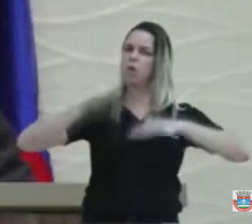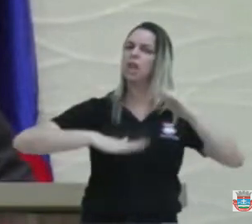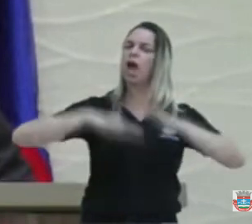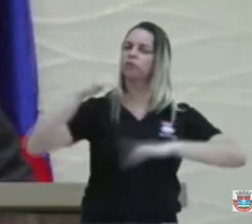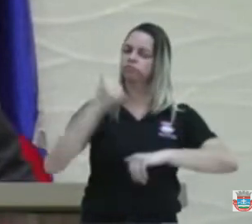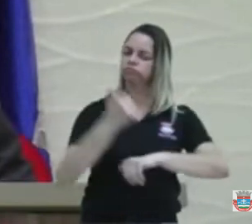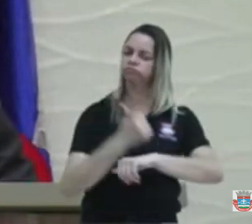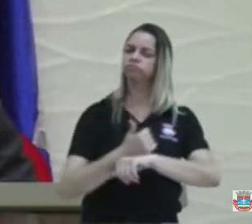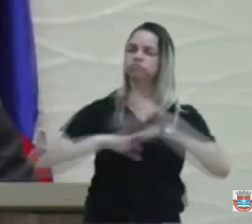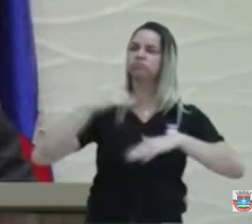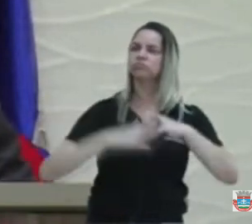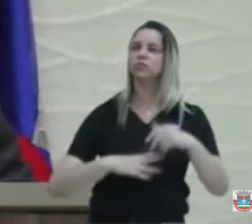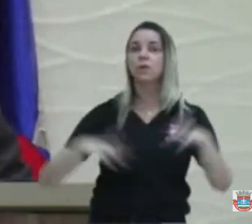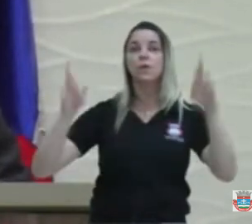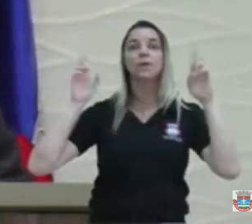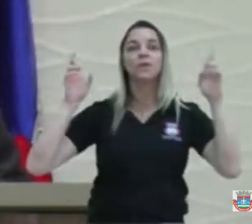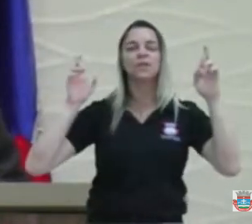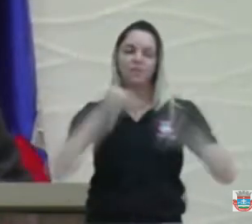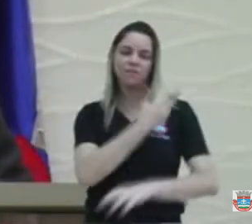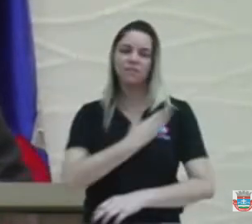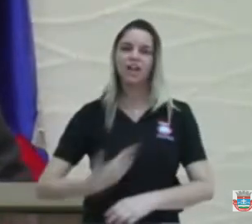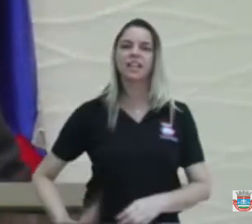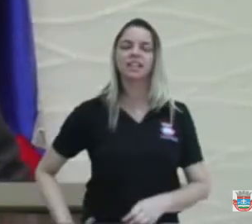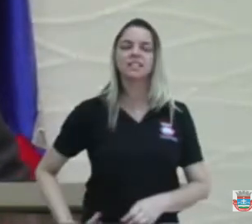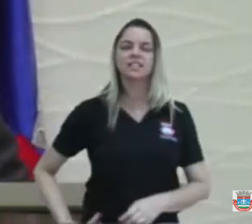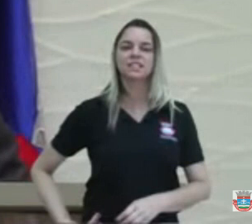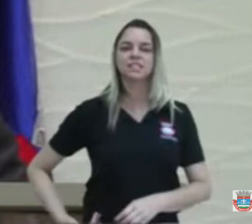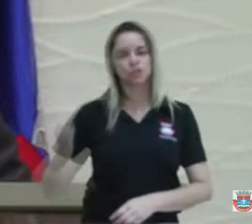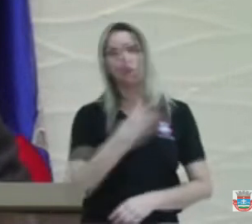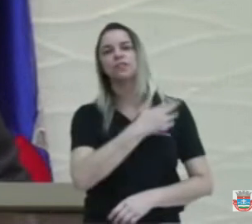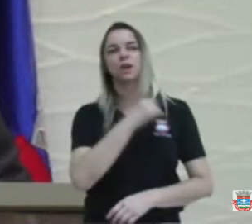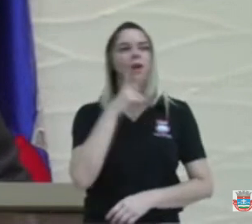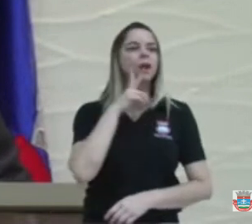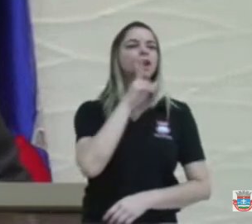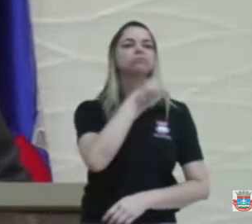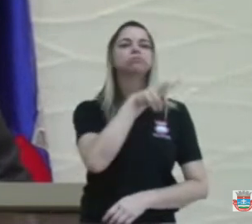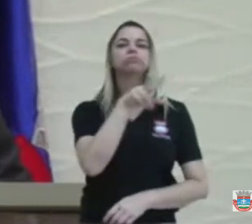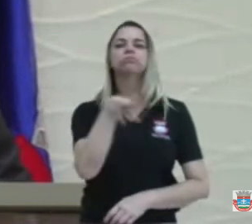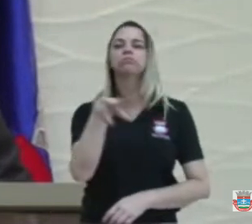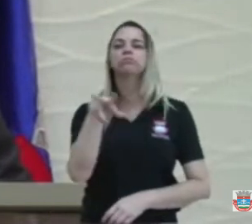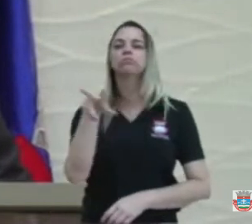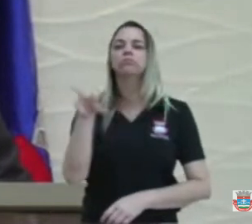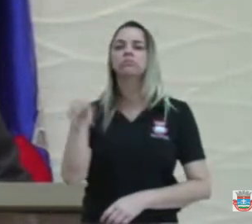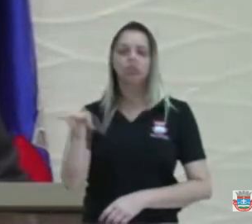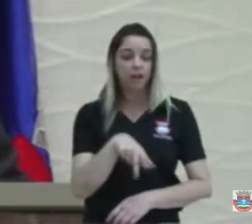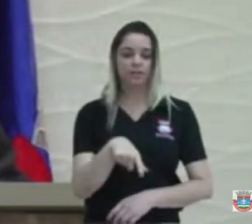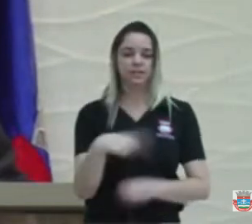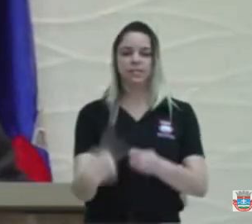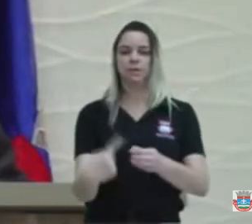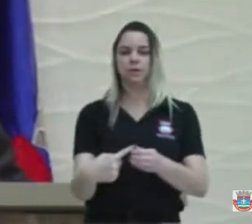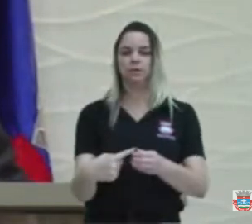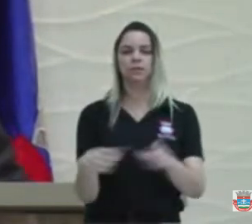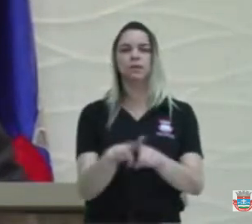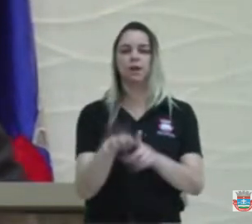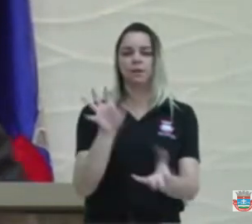Vamos torcer para os novos governantes que tenham um olhar para a nossa cidade, nosso estado